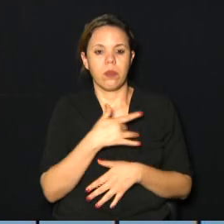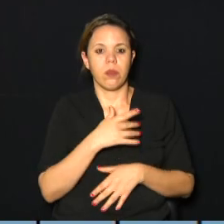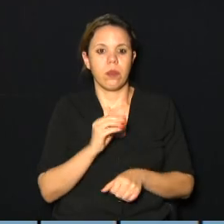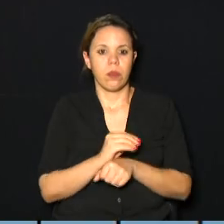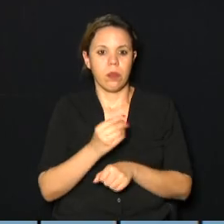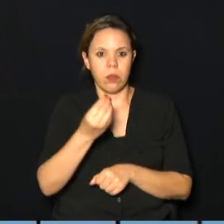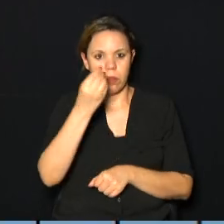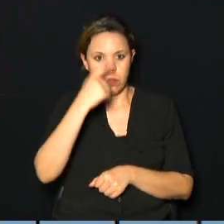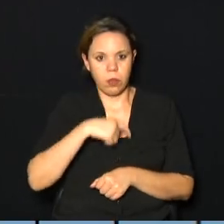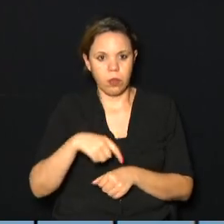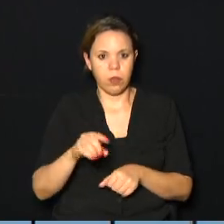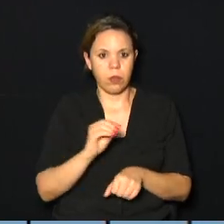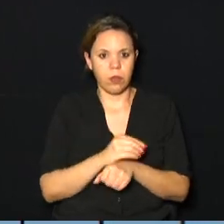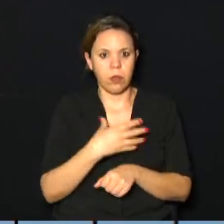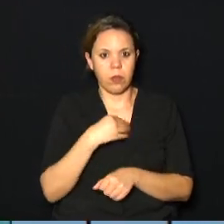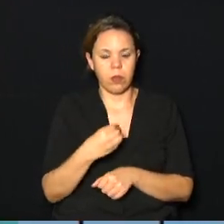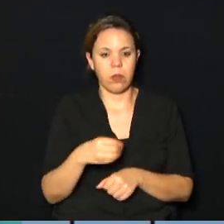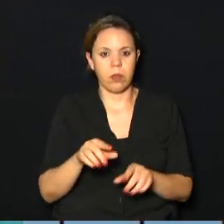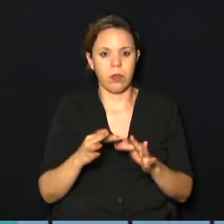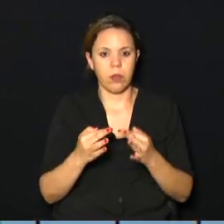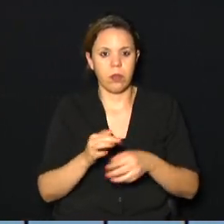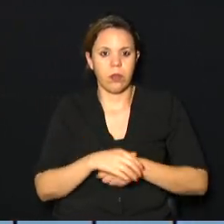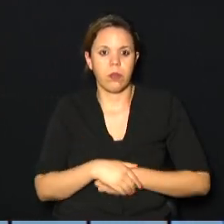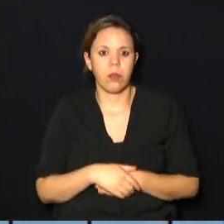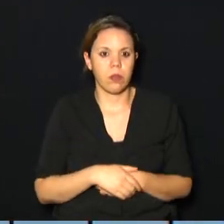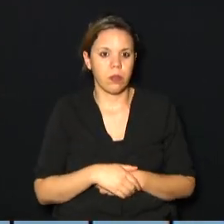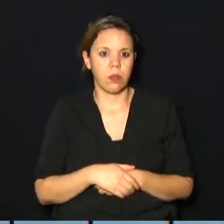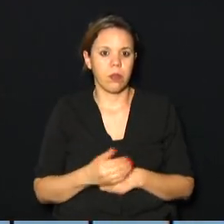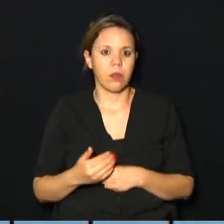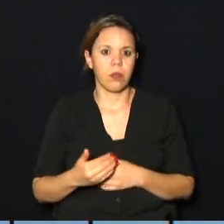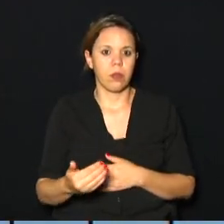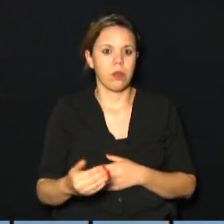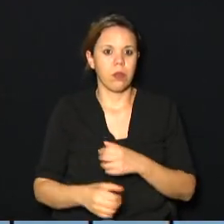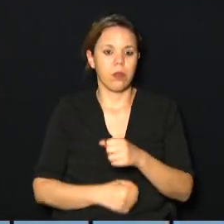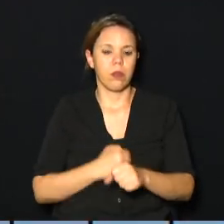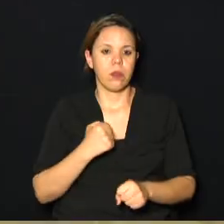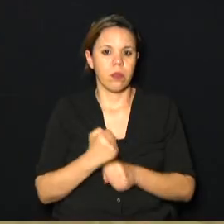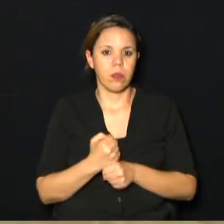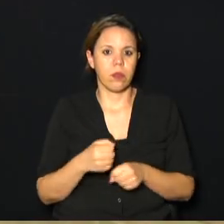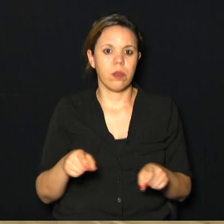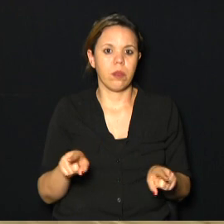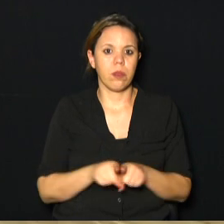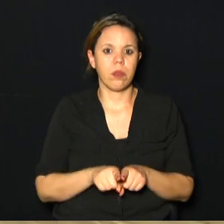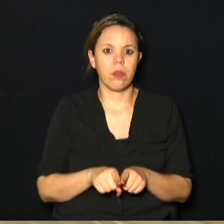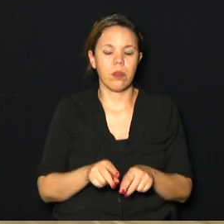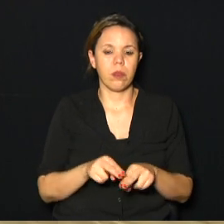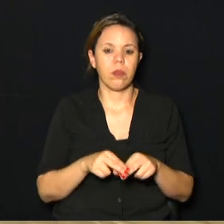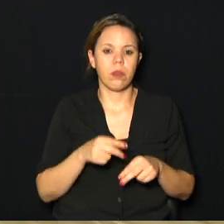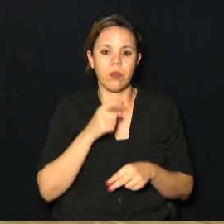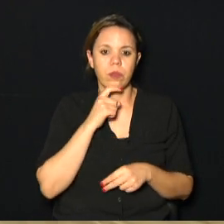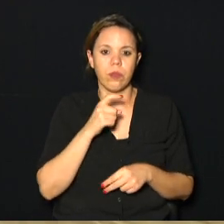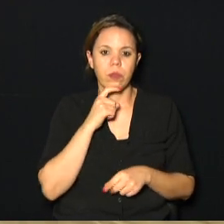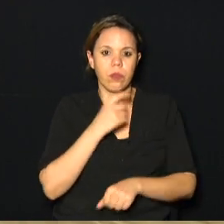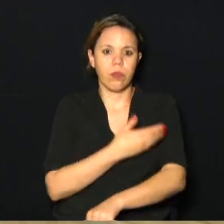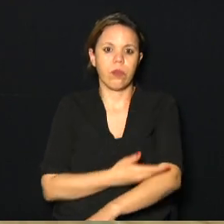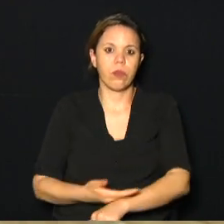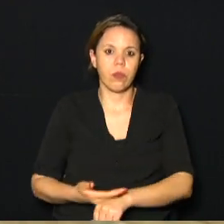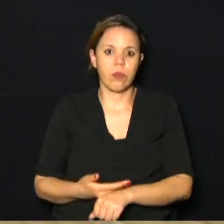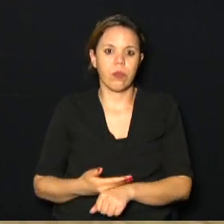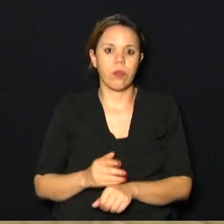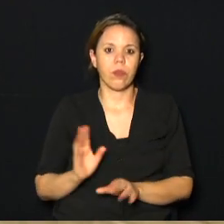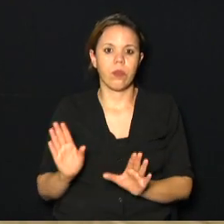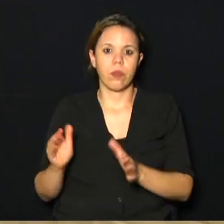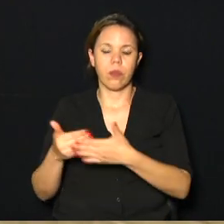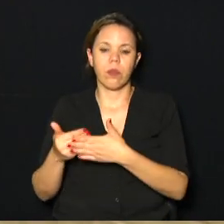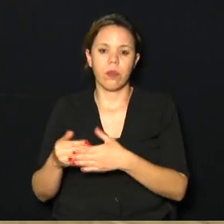seu filho, né, ou o seu parente. Agora, nessa época do ano, também por causa do frio, a gente costuma ficar mais